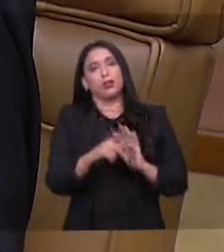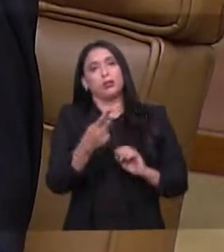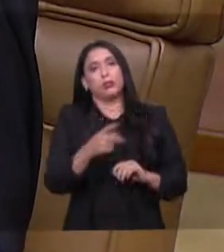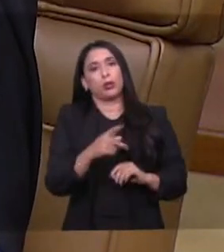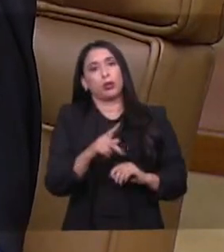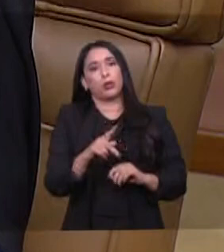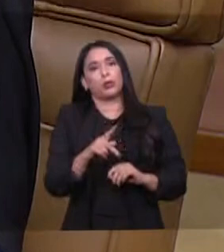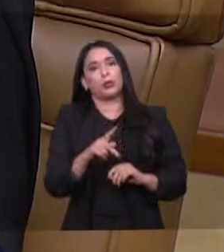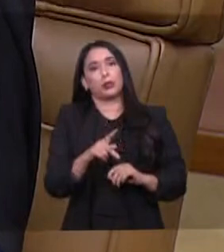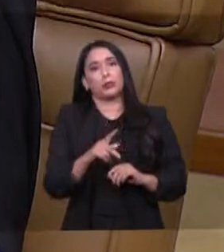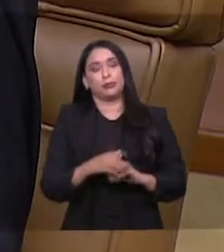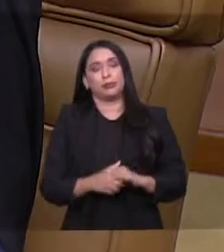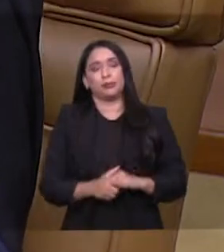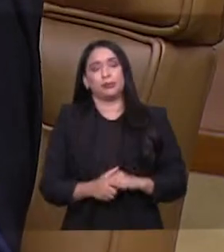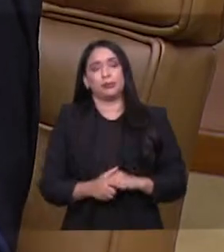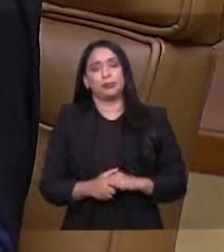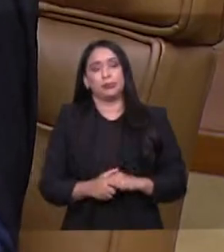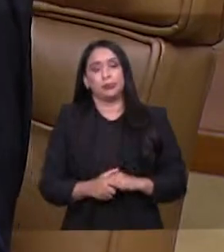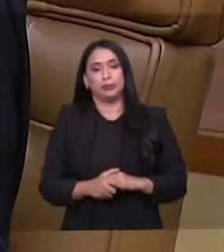um determinado caso.